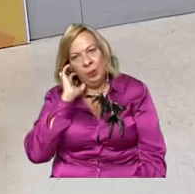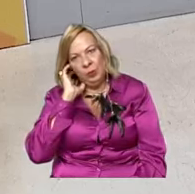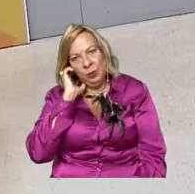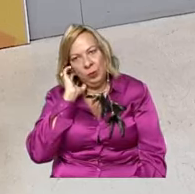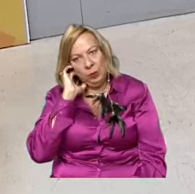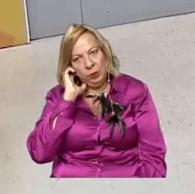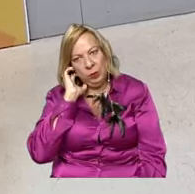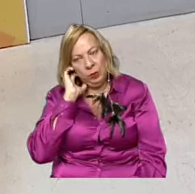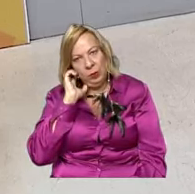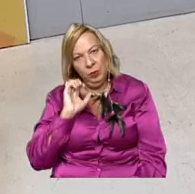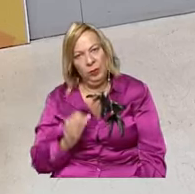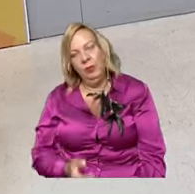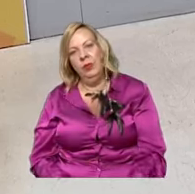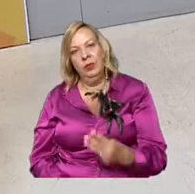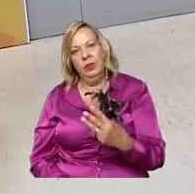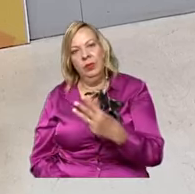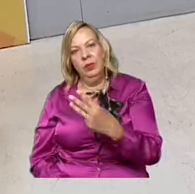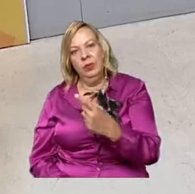41 e